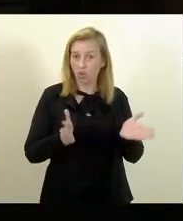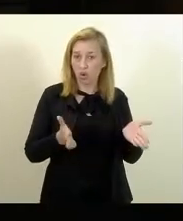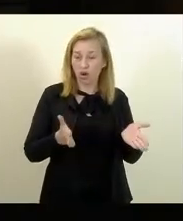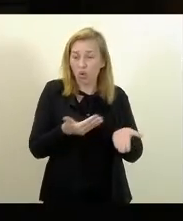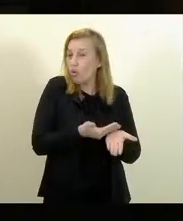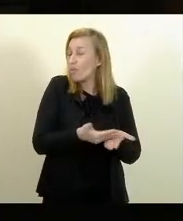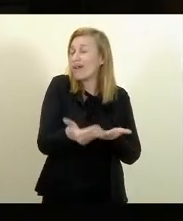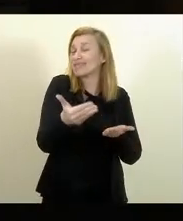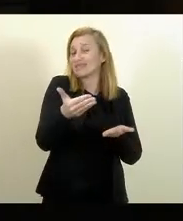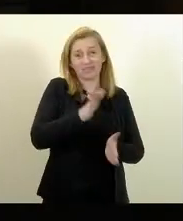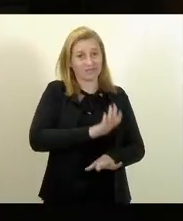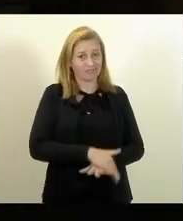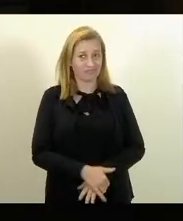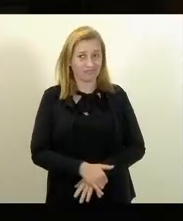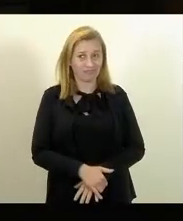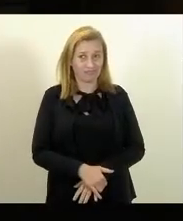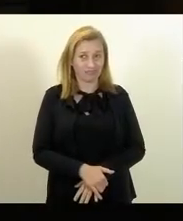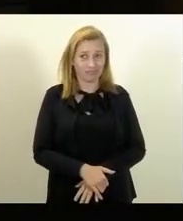começa a